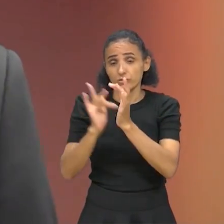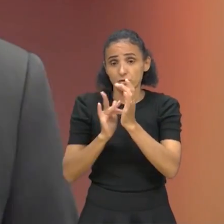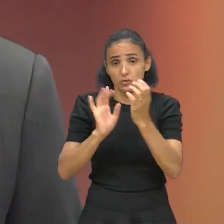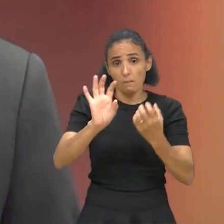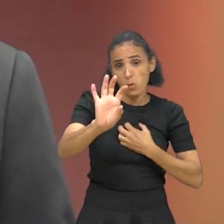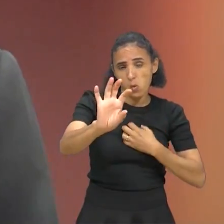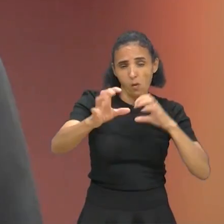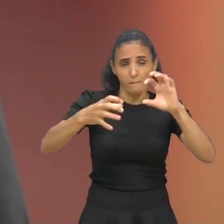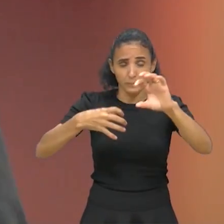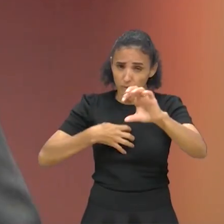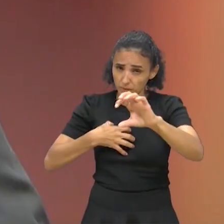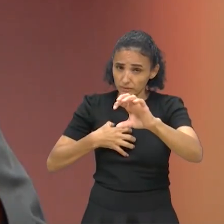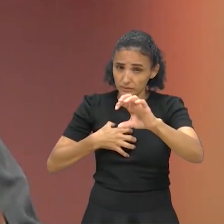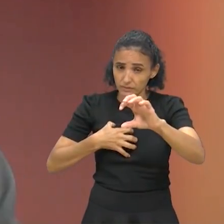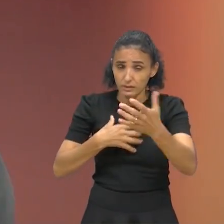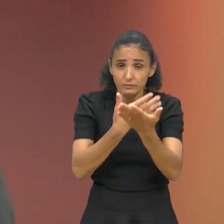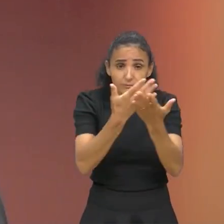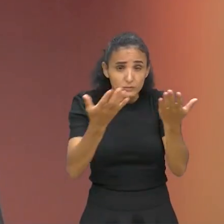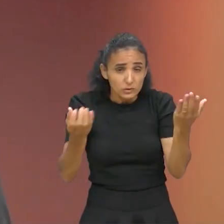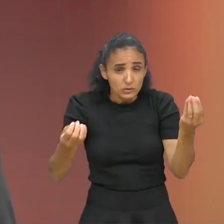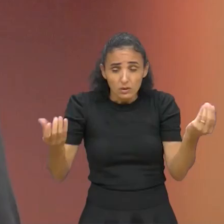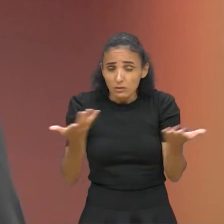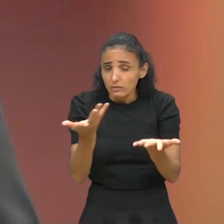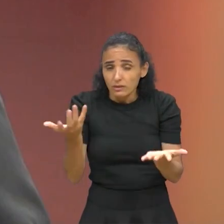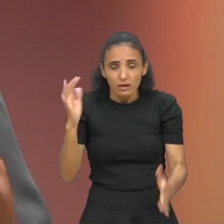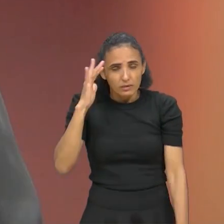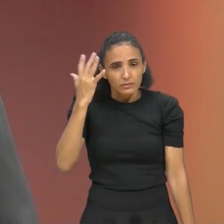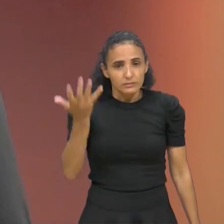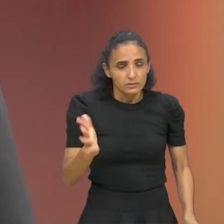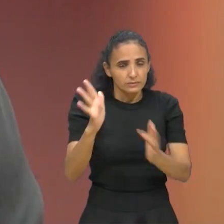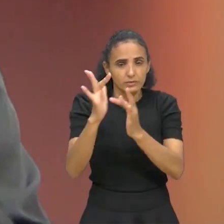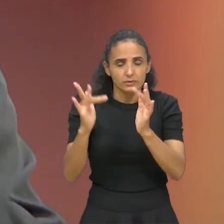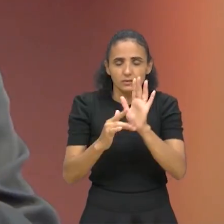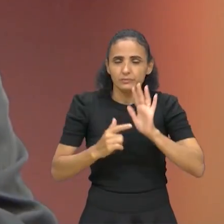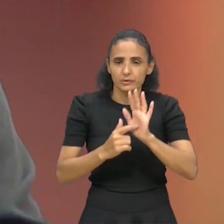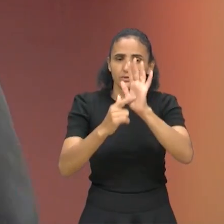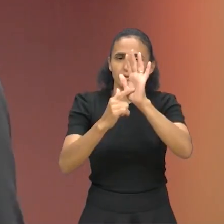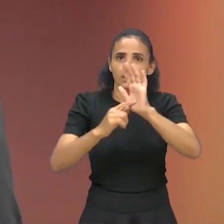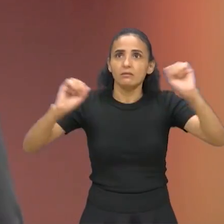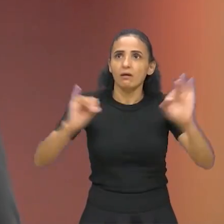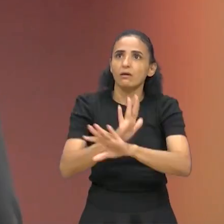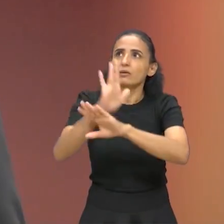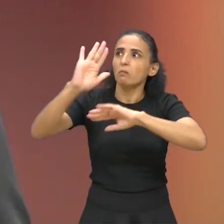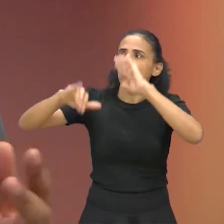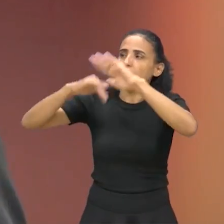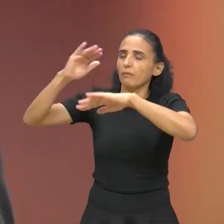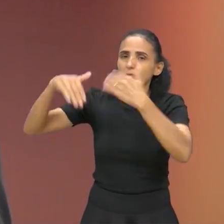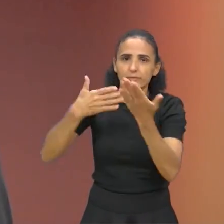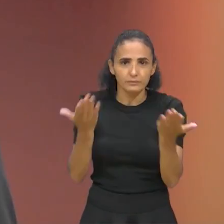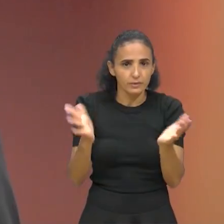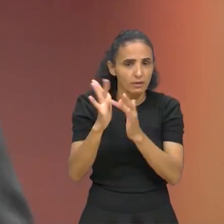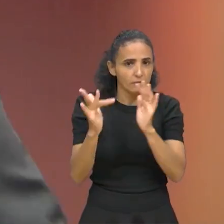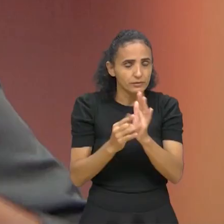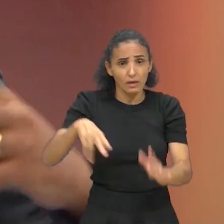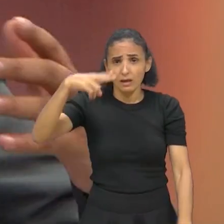sofrimento. Muitas vezes Ele permite a situação difícil acontecer para mostrar a sua glória, para que o seu nome seja glorificado. A vida do